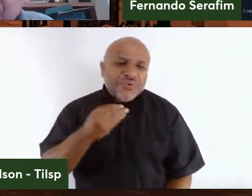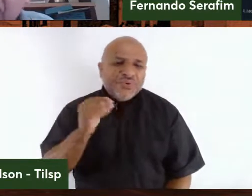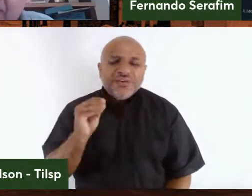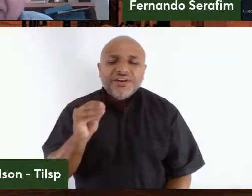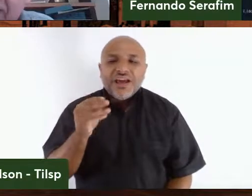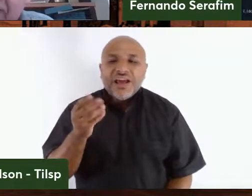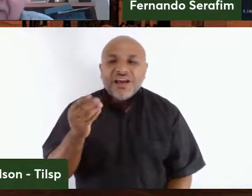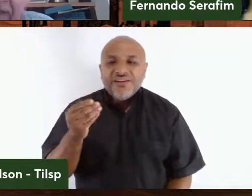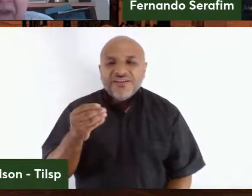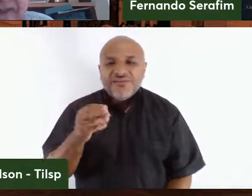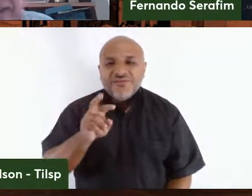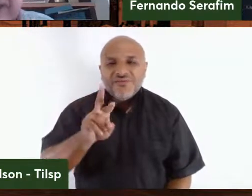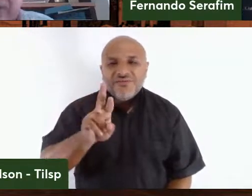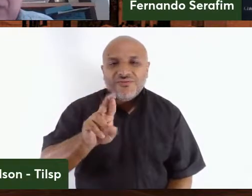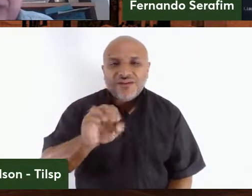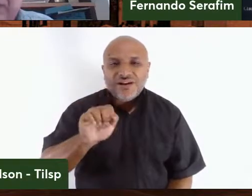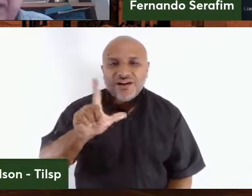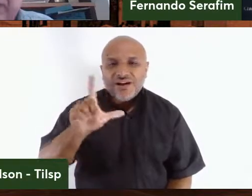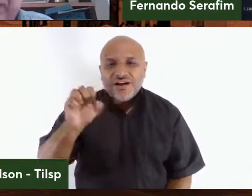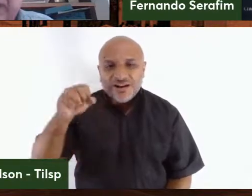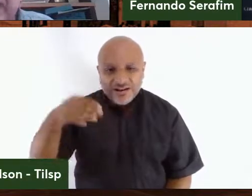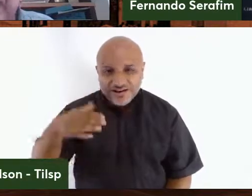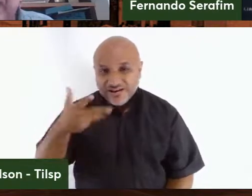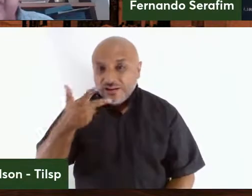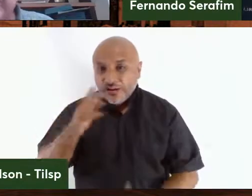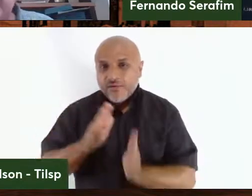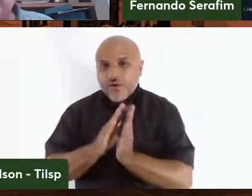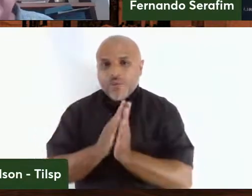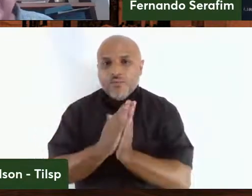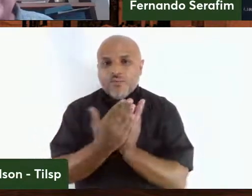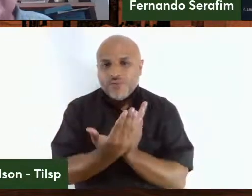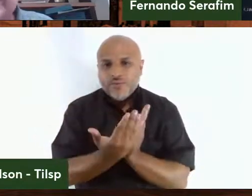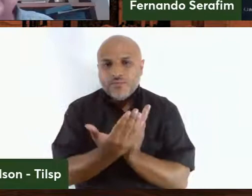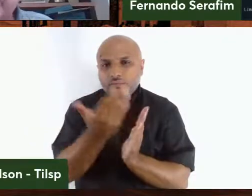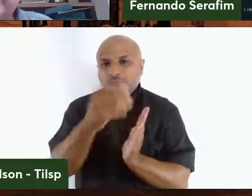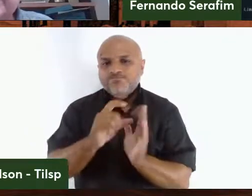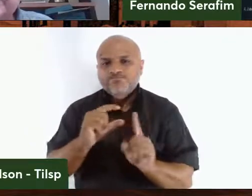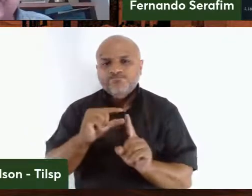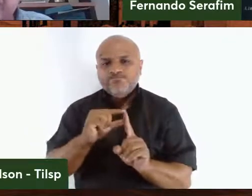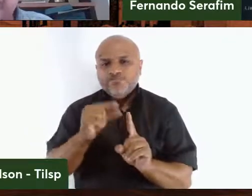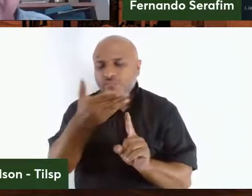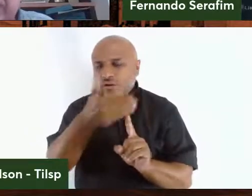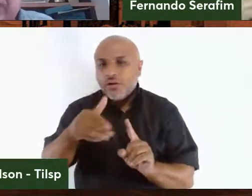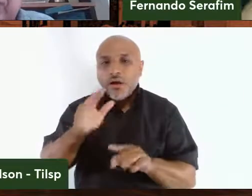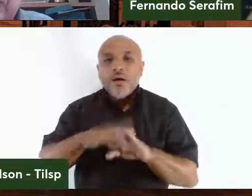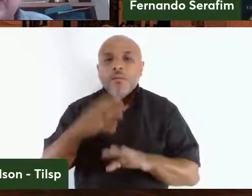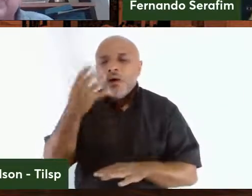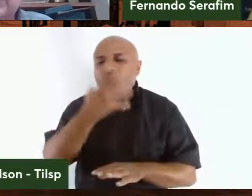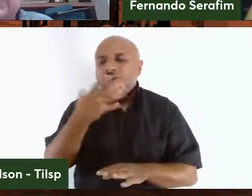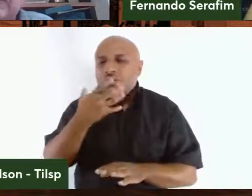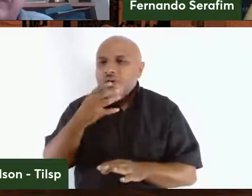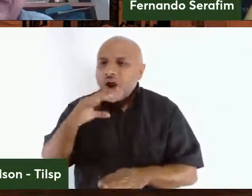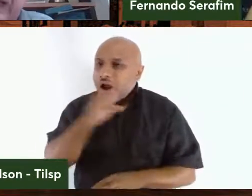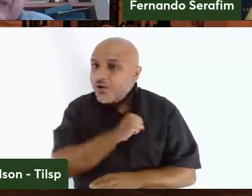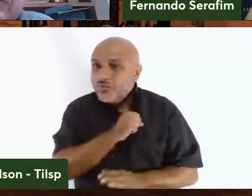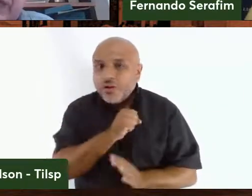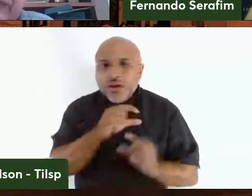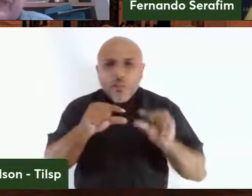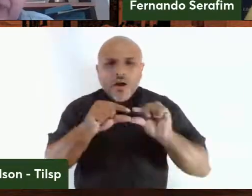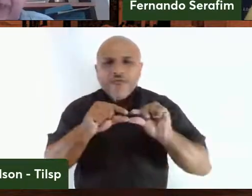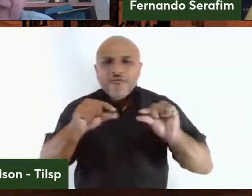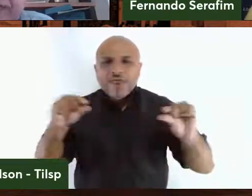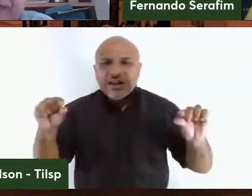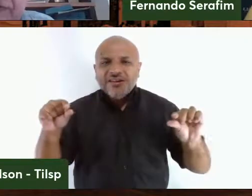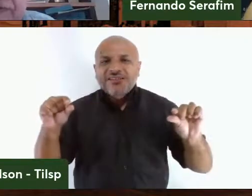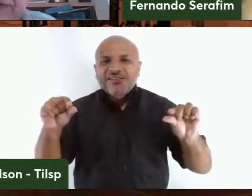como diz o Halim, citando a Bíblia, a paixão voraz que nem um abismo, que é um trecho, é uma frase do